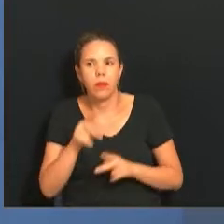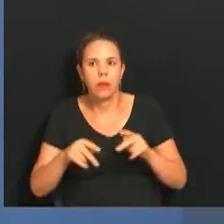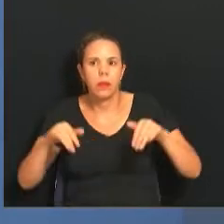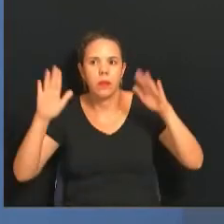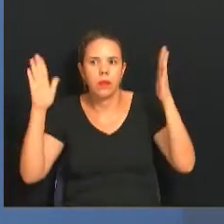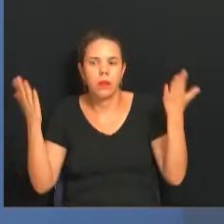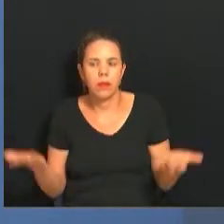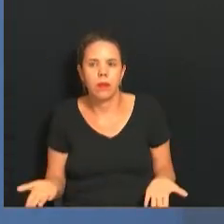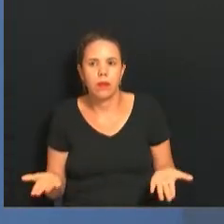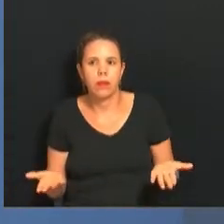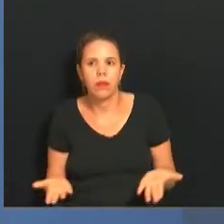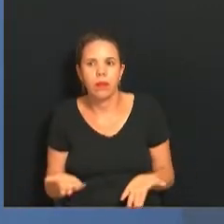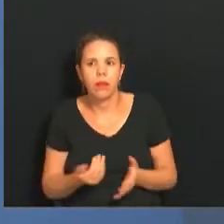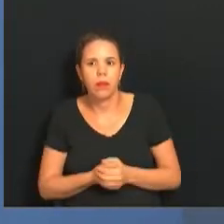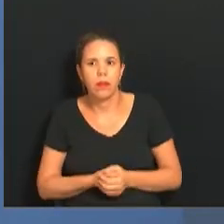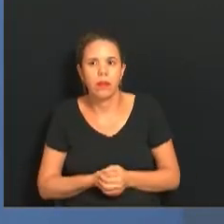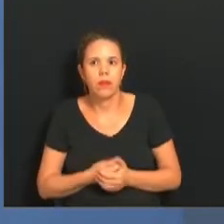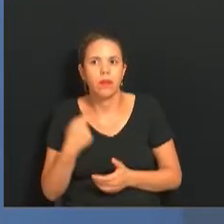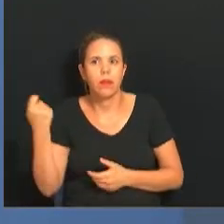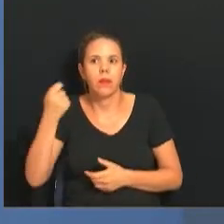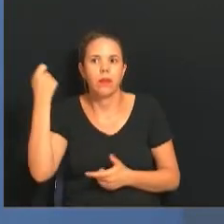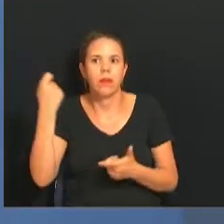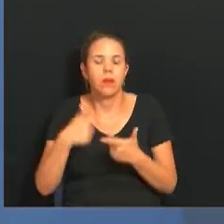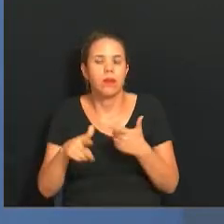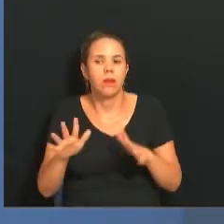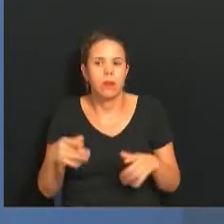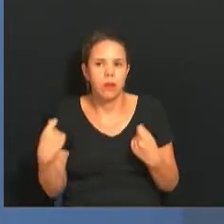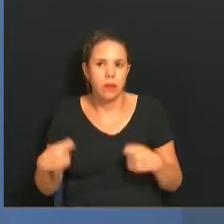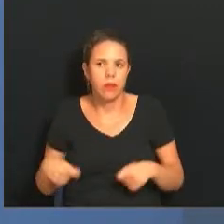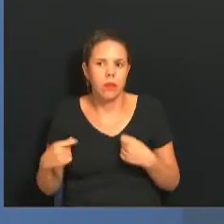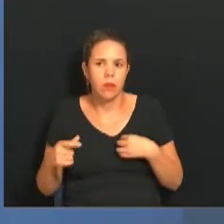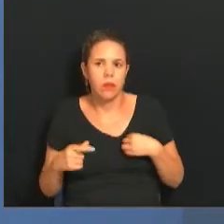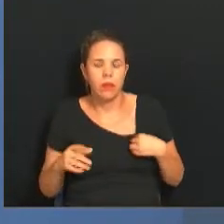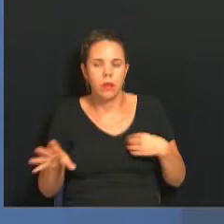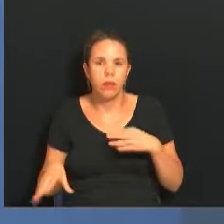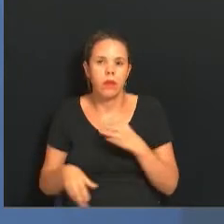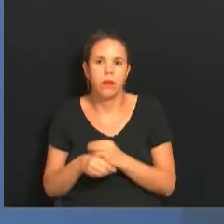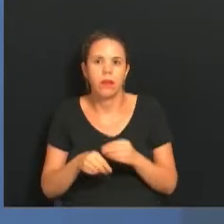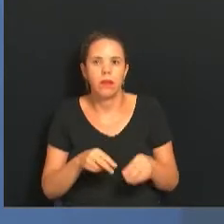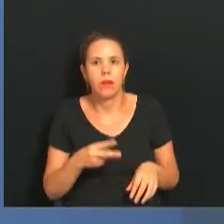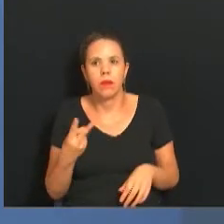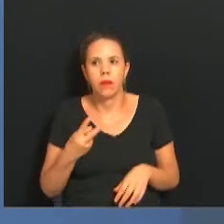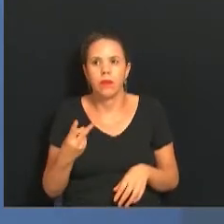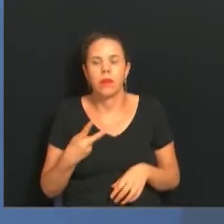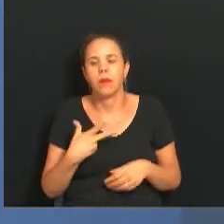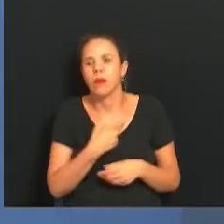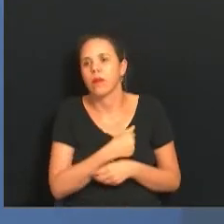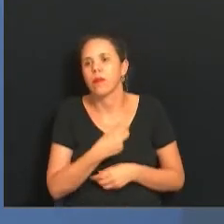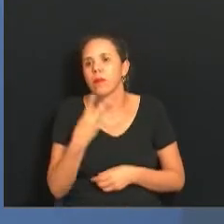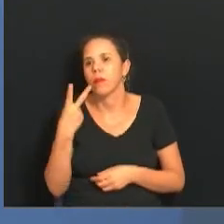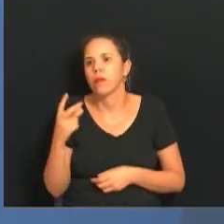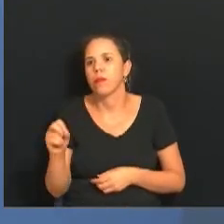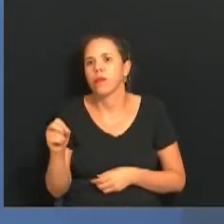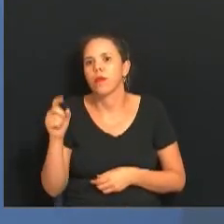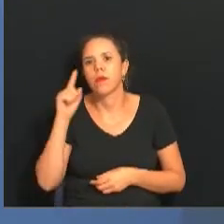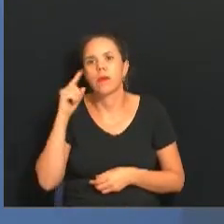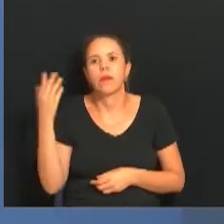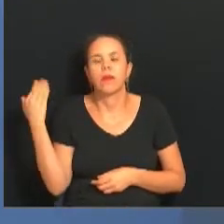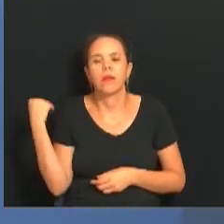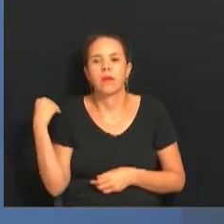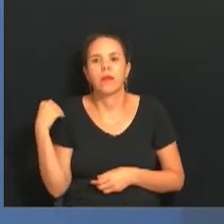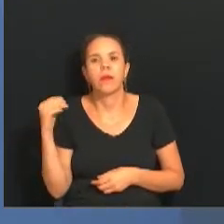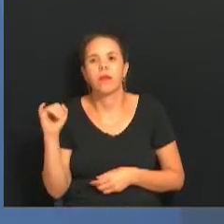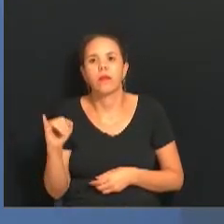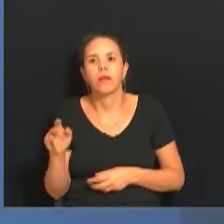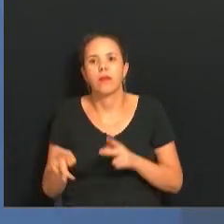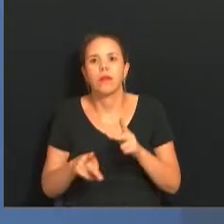com imunossupressão grave, é preciso ter completado essa segunda dose 28 dias. E se a pessoa